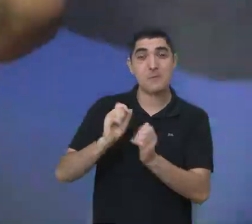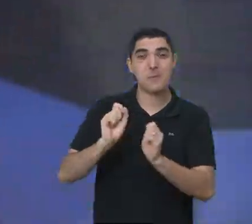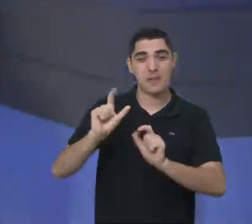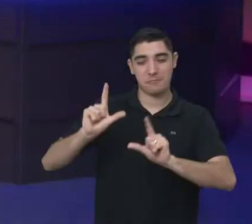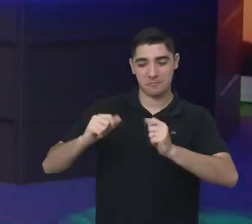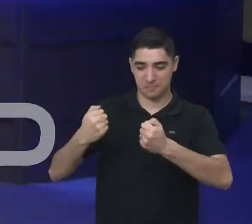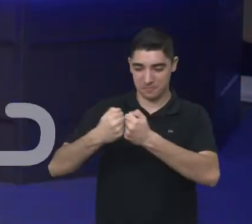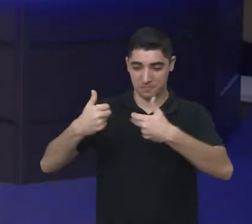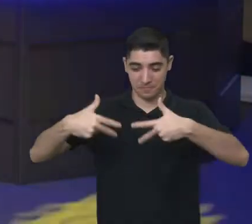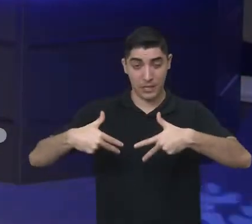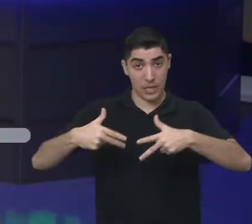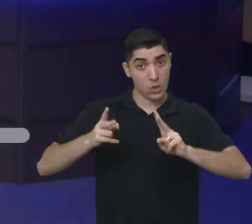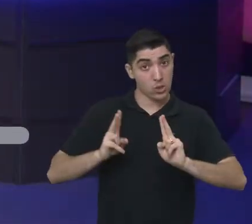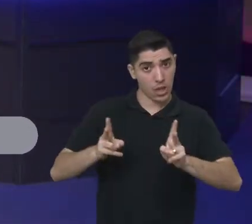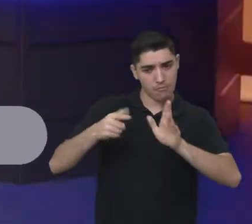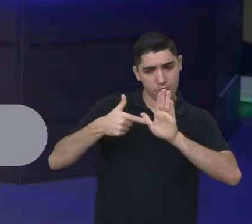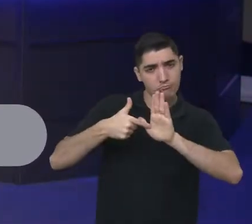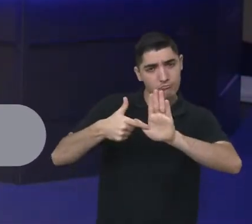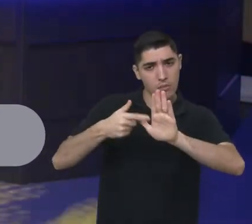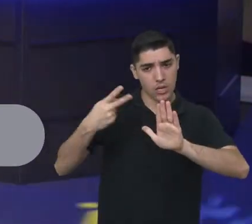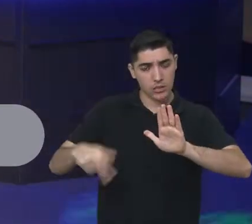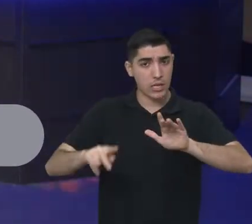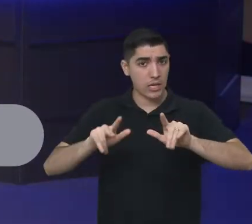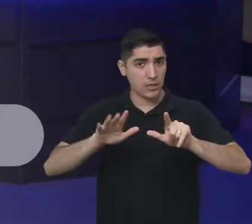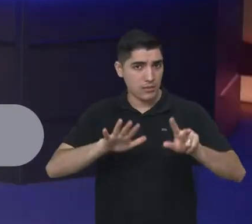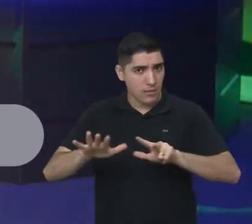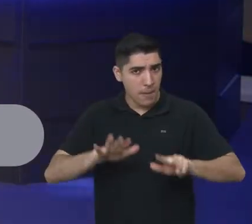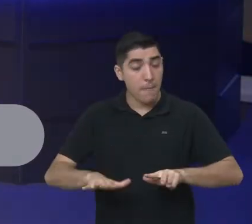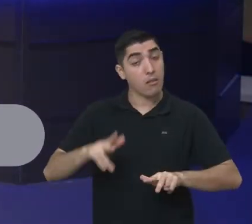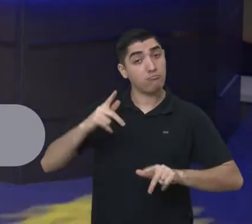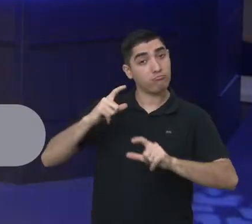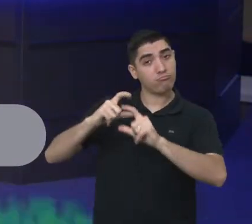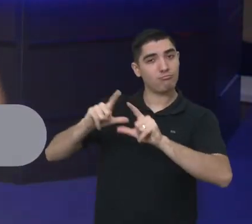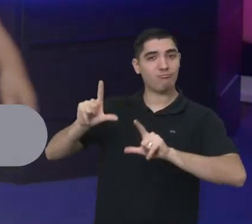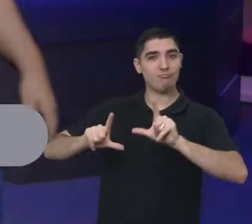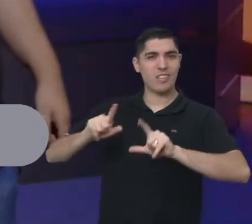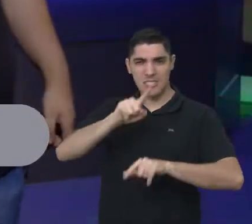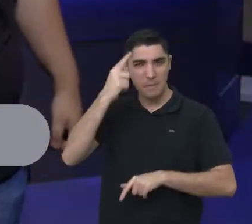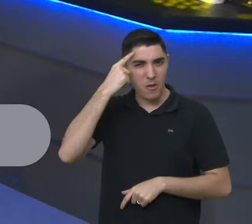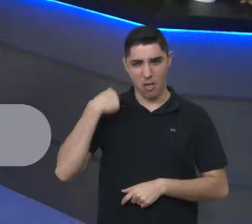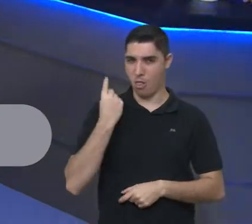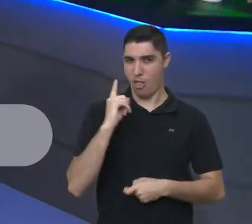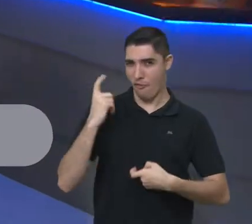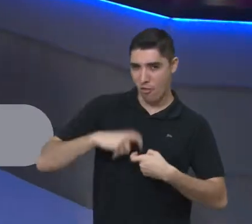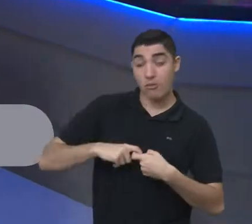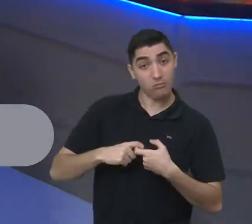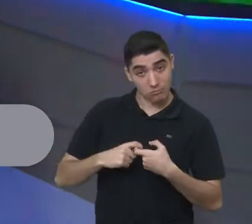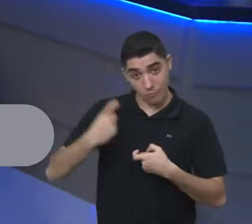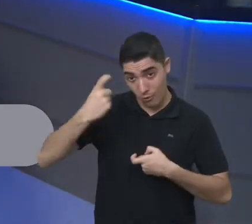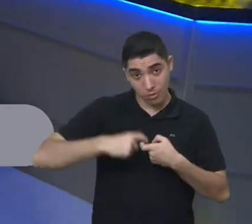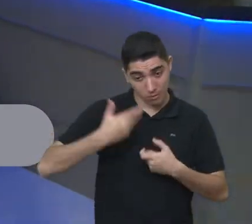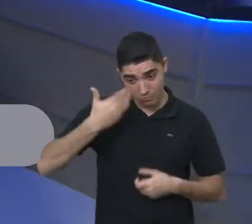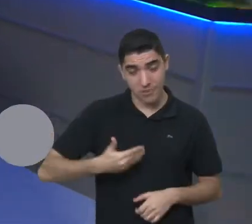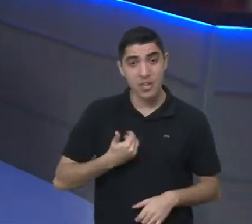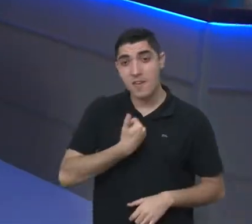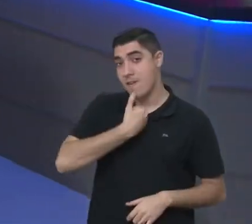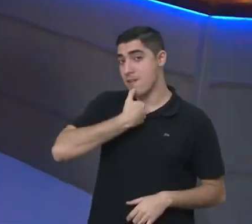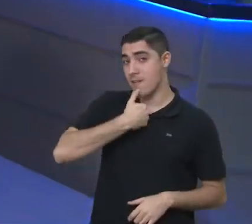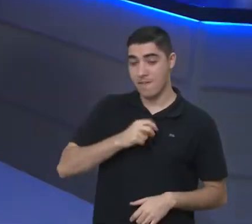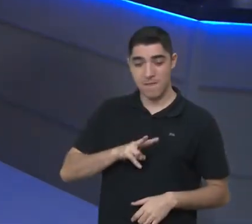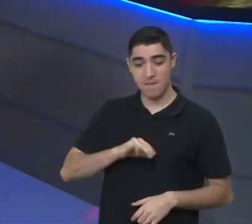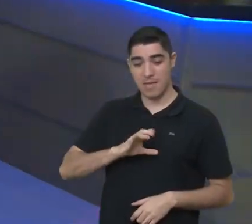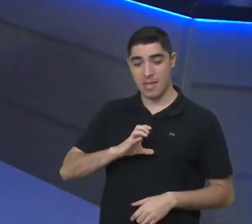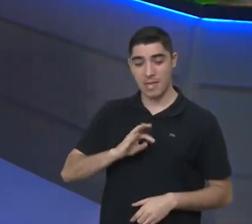Estamos no ar com Tá Ligado, seu programa semanal realizado aqui pela TV Cana. Vocês acharam que eu não ia voltar, mas eu voltei. Vitor Dantas, seu